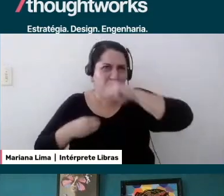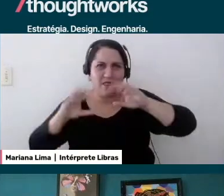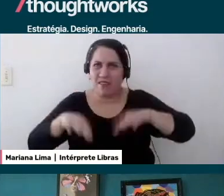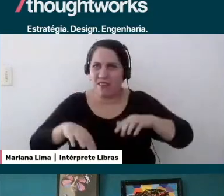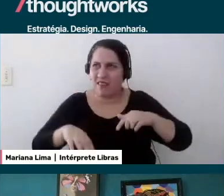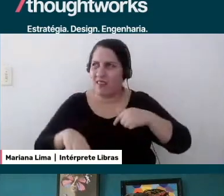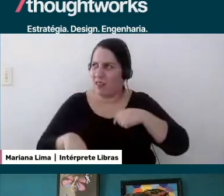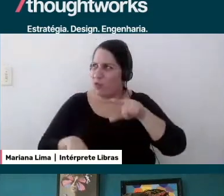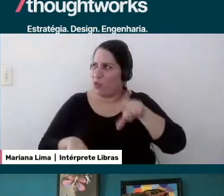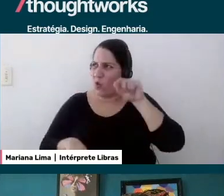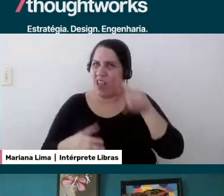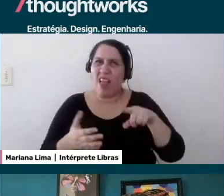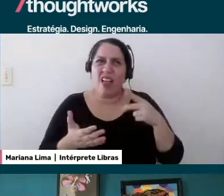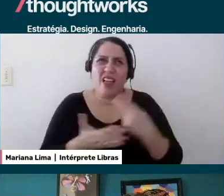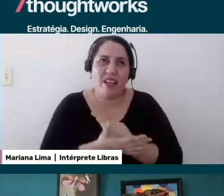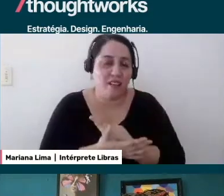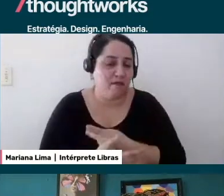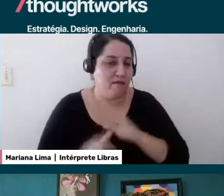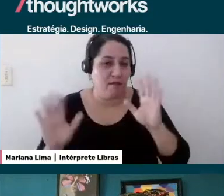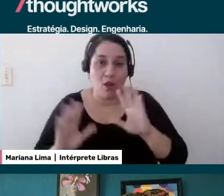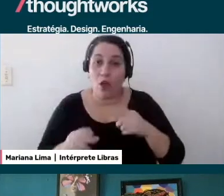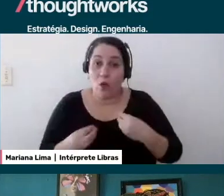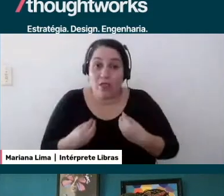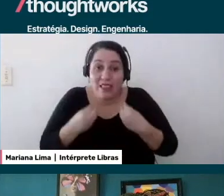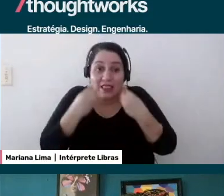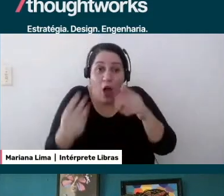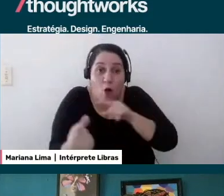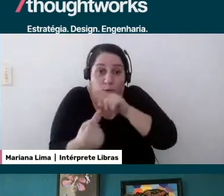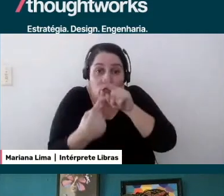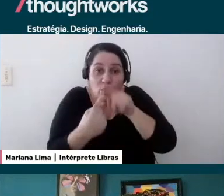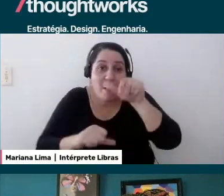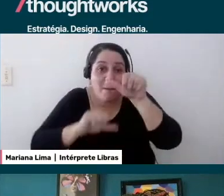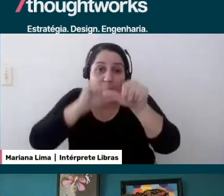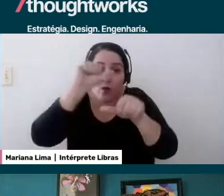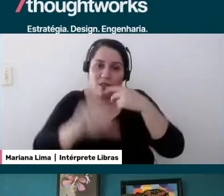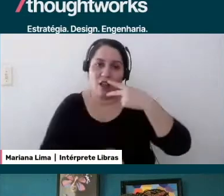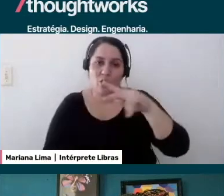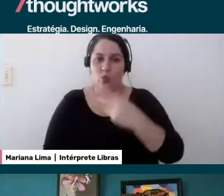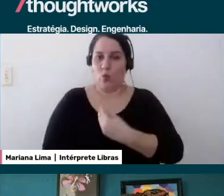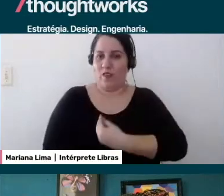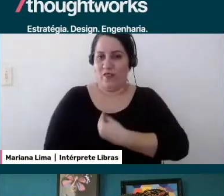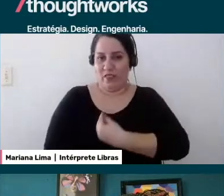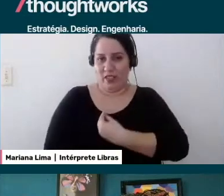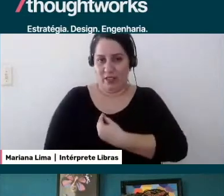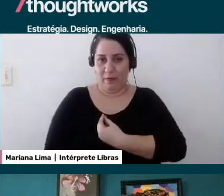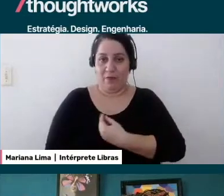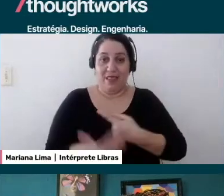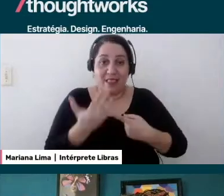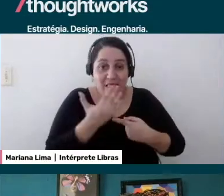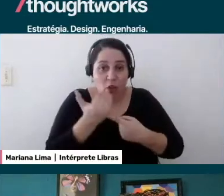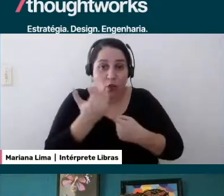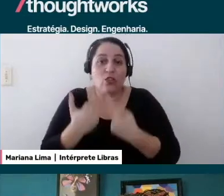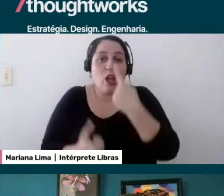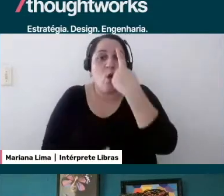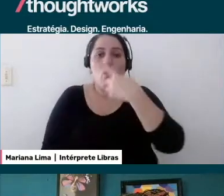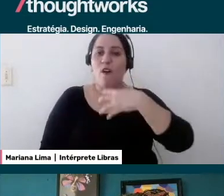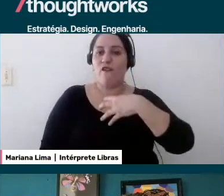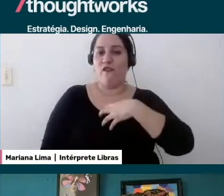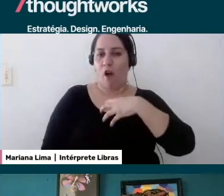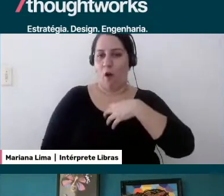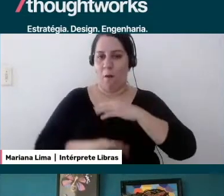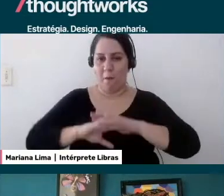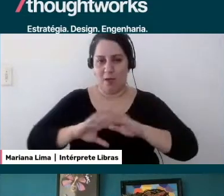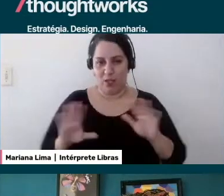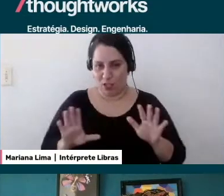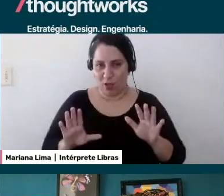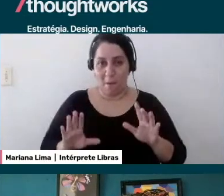errei então. Não, é um curso que o objetivo é mudar a sua vida. Ensinar tecnologia e programação é só um meio para a gente conseguir mudar a sua vida. É garantir que você vai